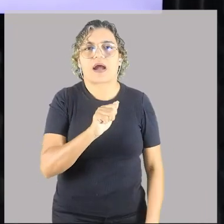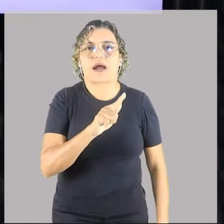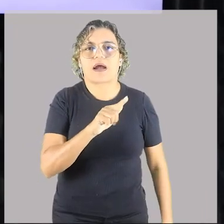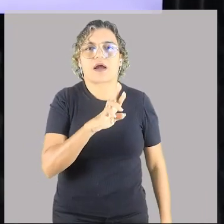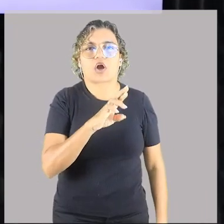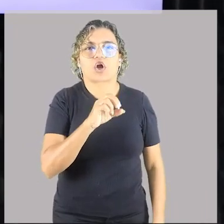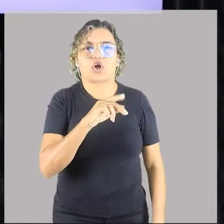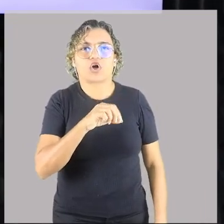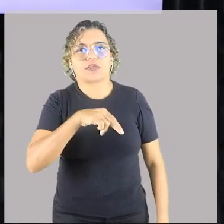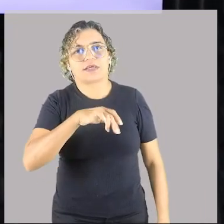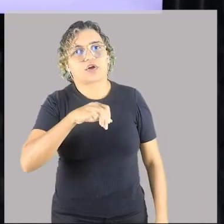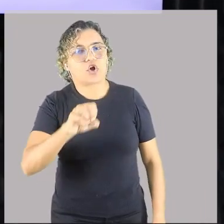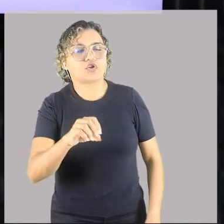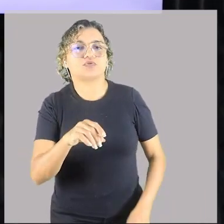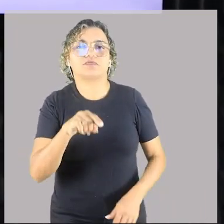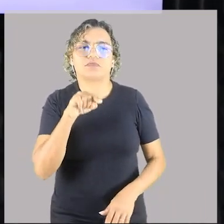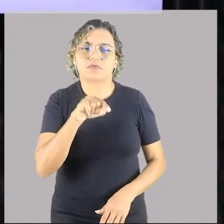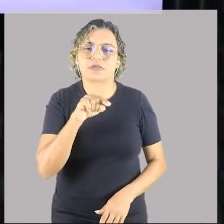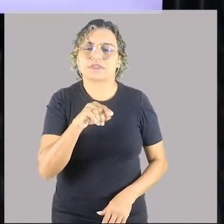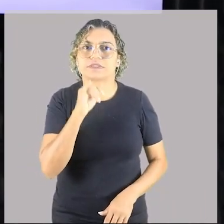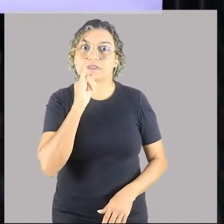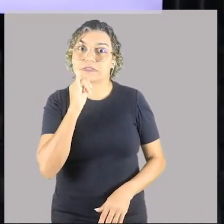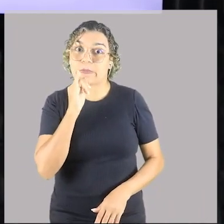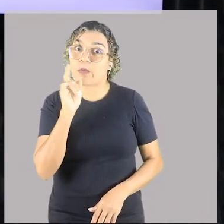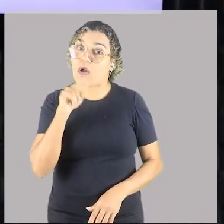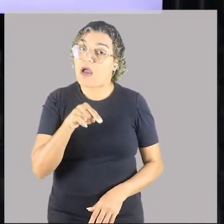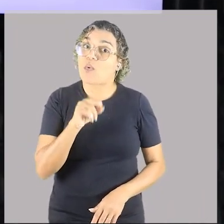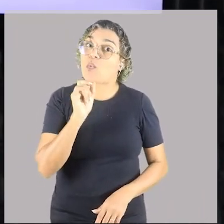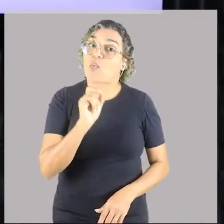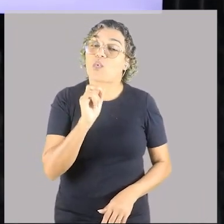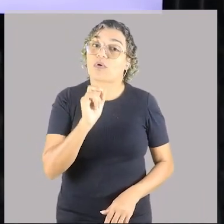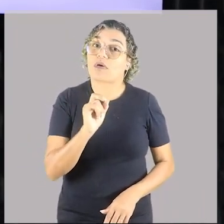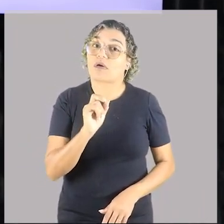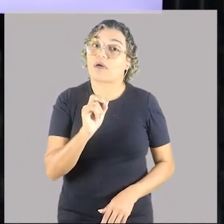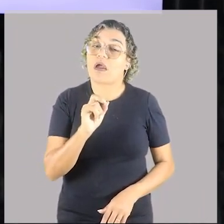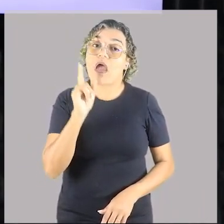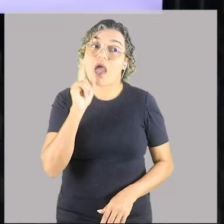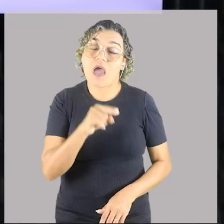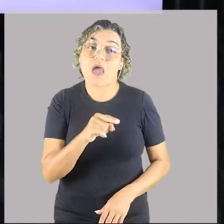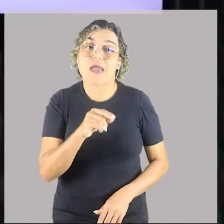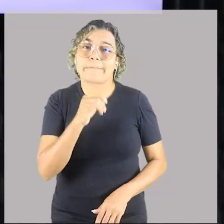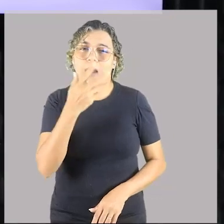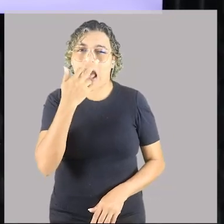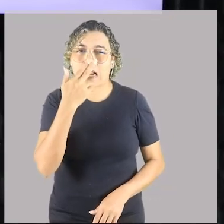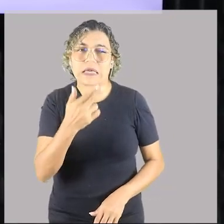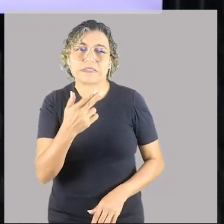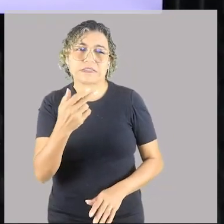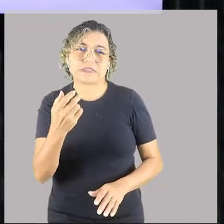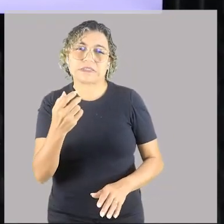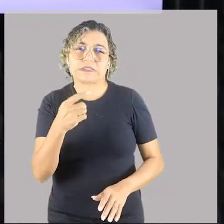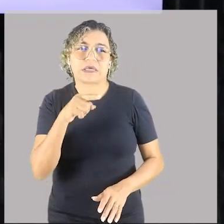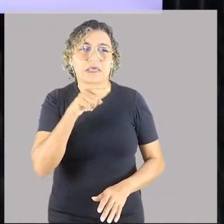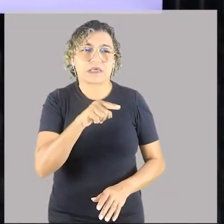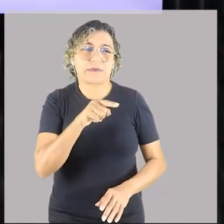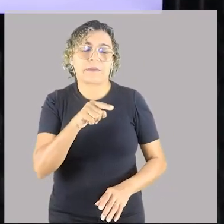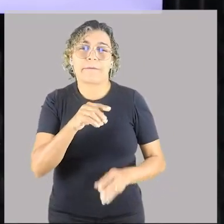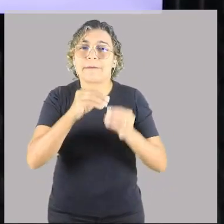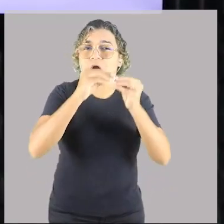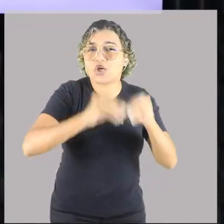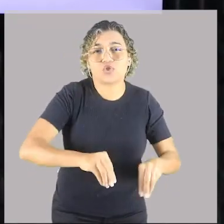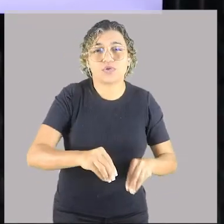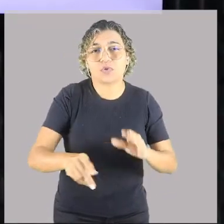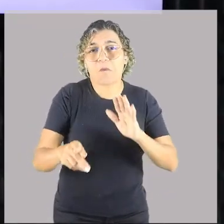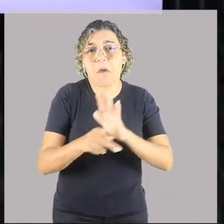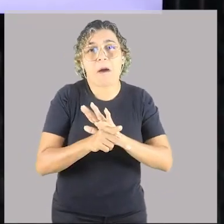vida, e ser, por se diga de passagem, né, altamente agressivo ao meio ambiente. Então,